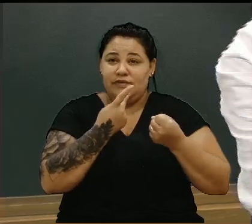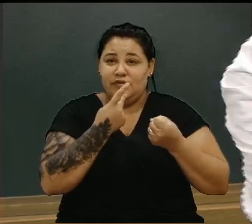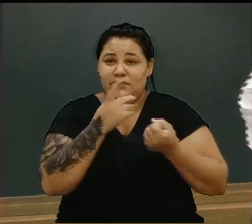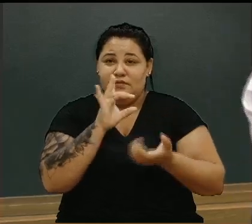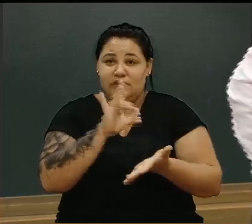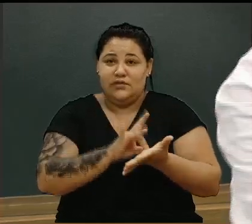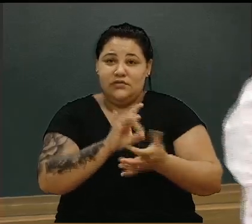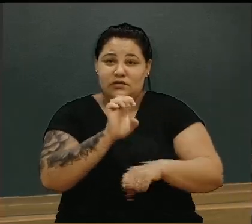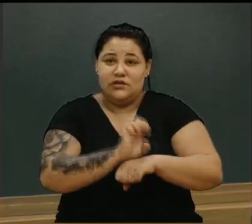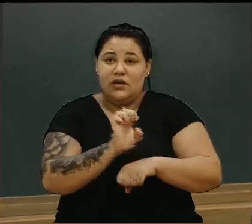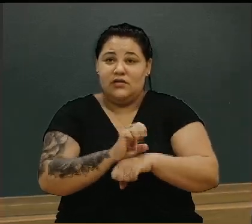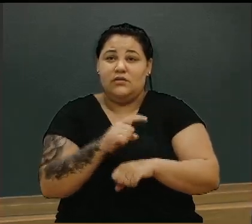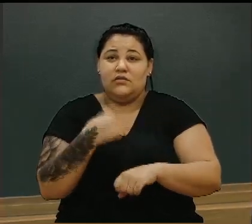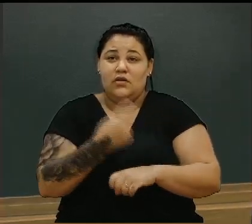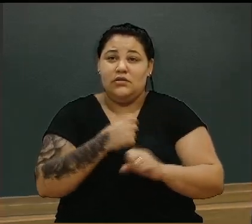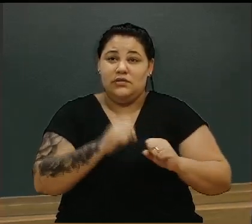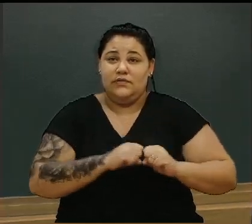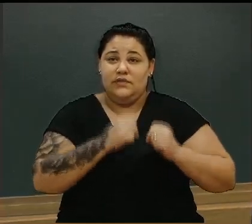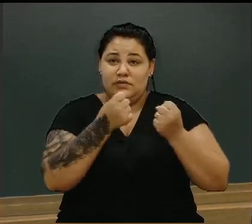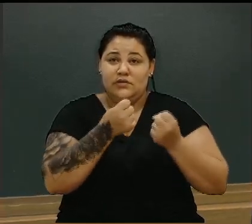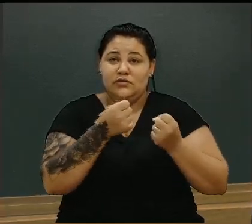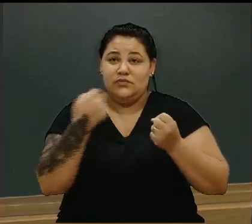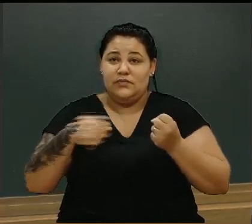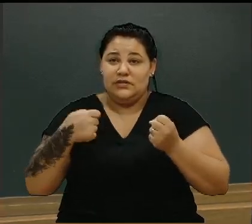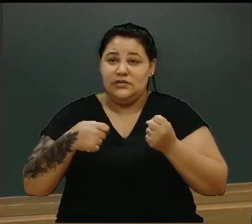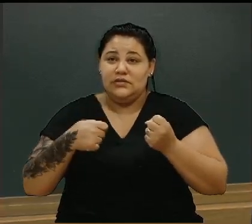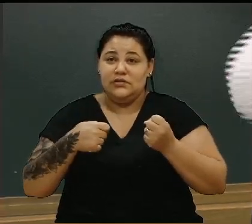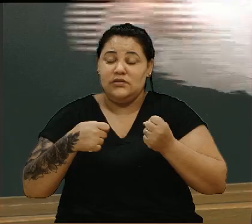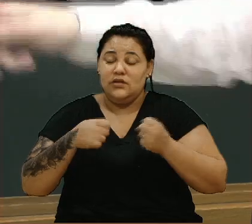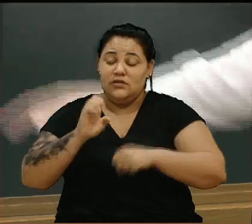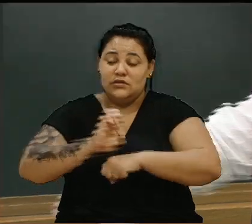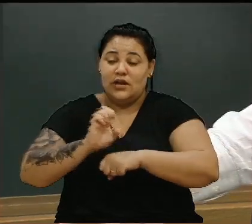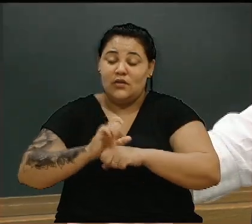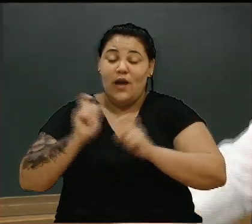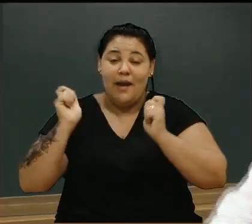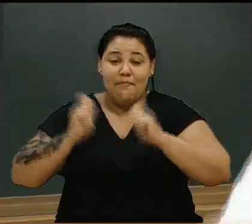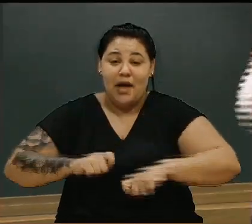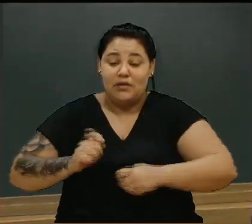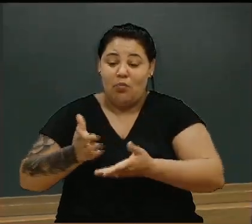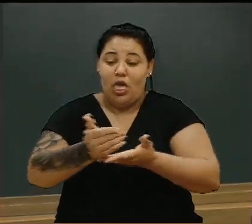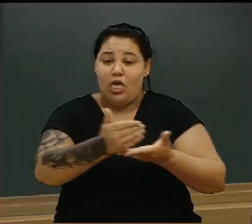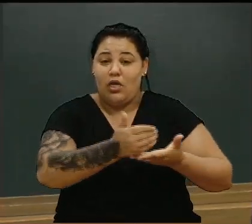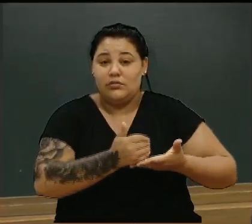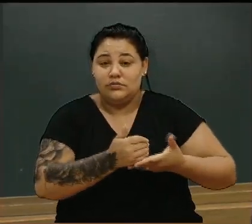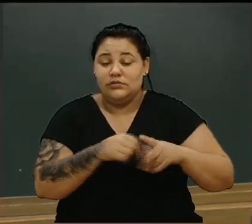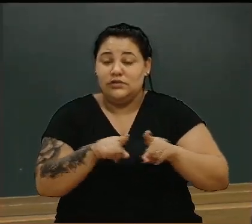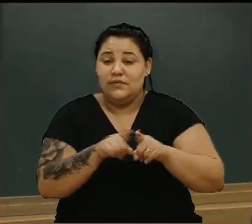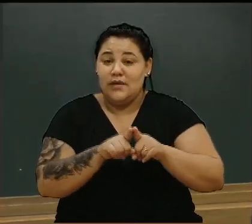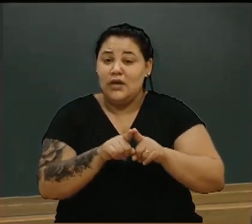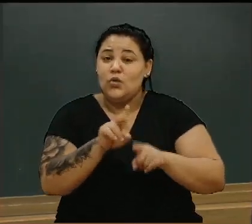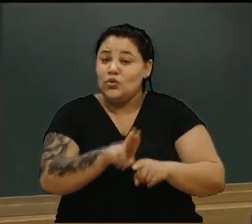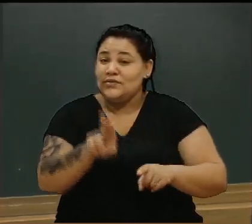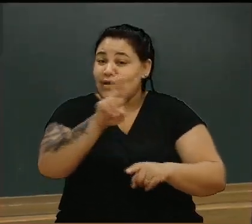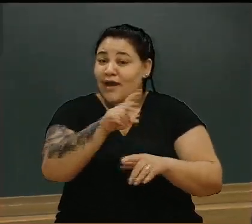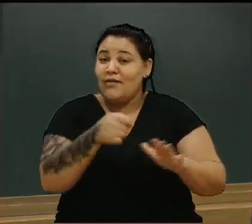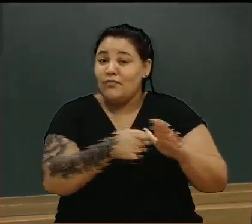defendemos. Nós defendemos que o Estado seja forte, capaz de arrecadar e capaz de promover o investimento público.